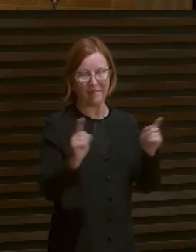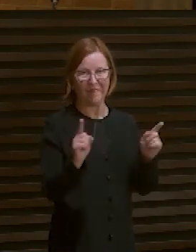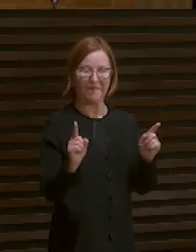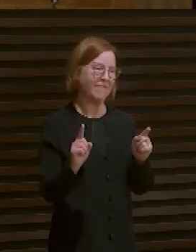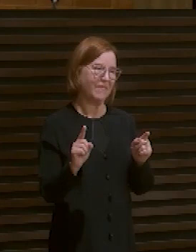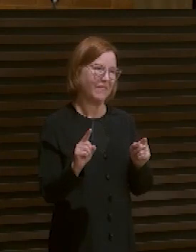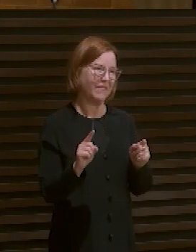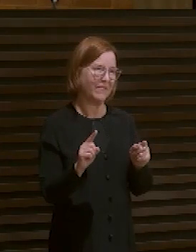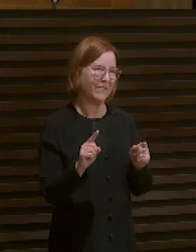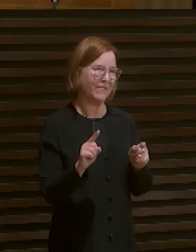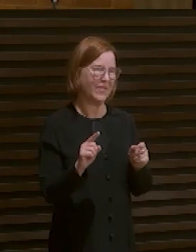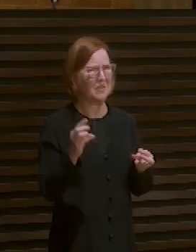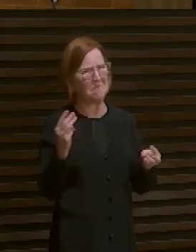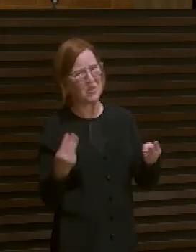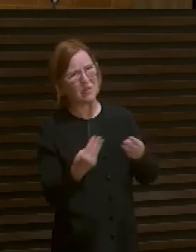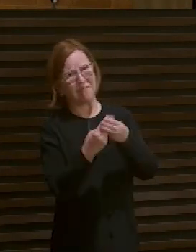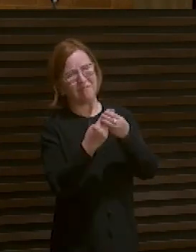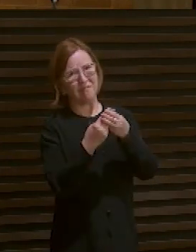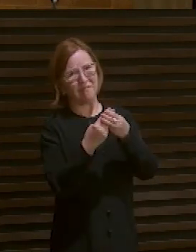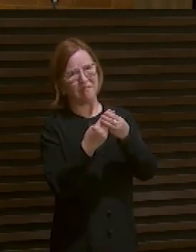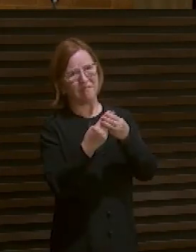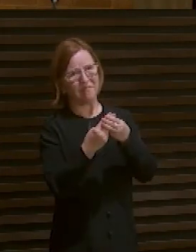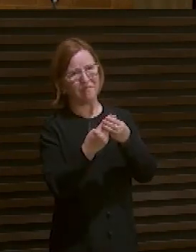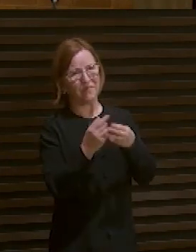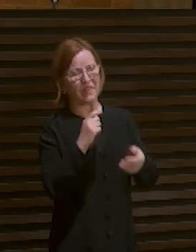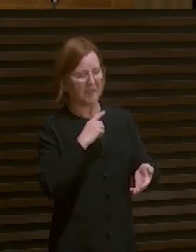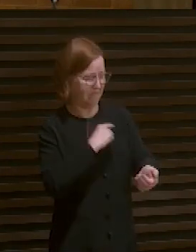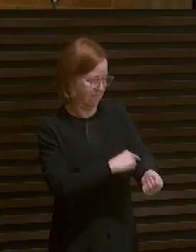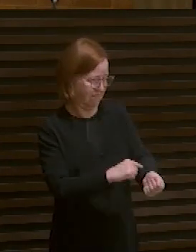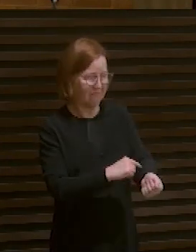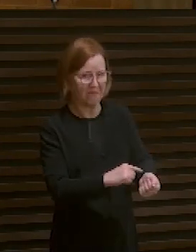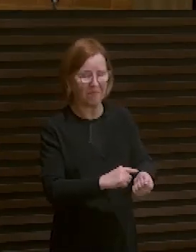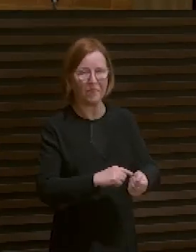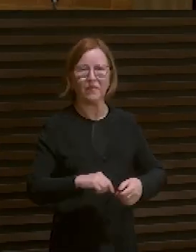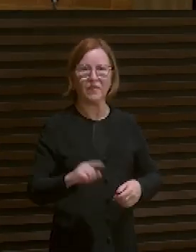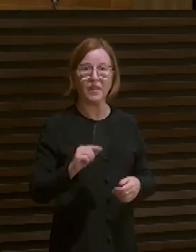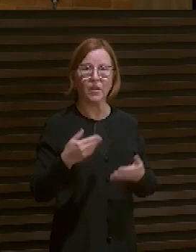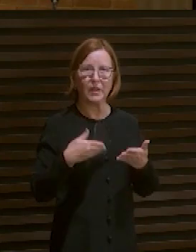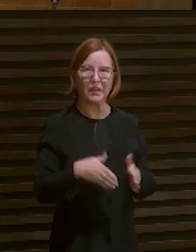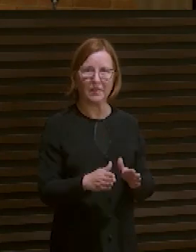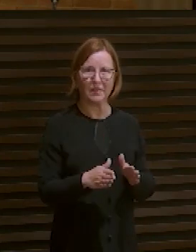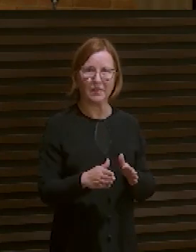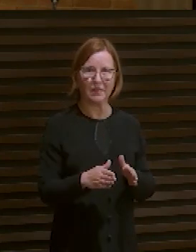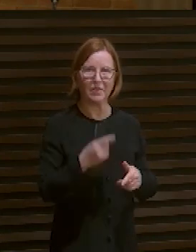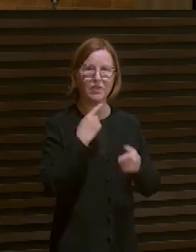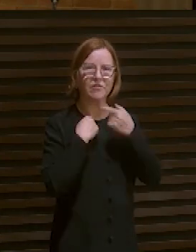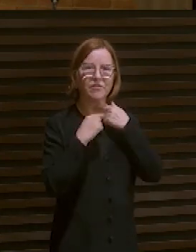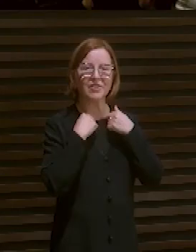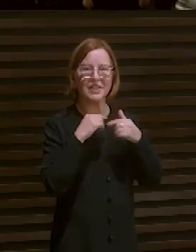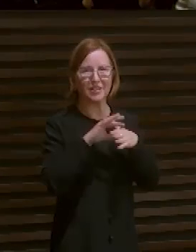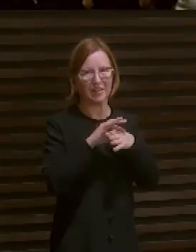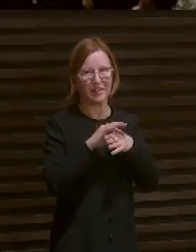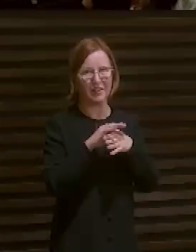é uma questão de ser judeu que tem consanguinidade. Não nasceram da vontade da